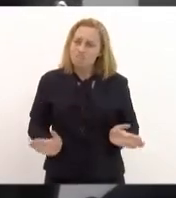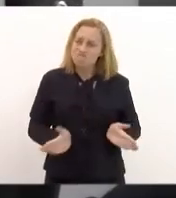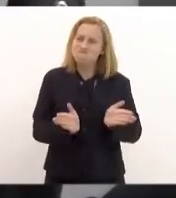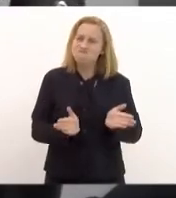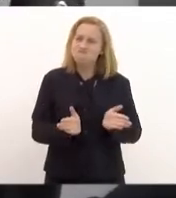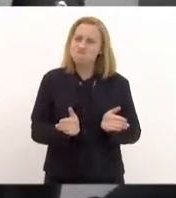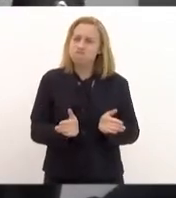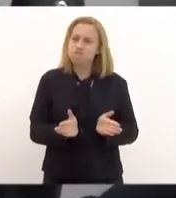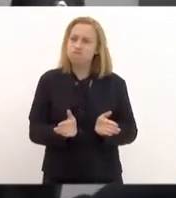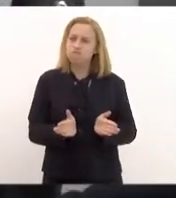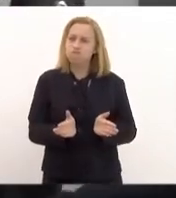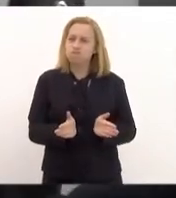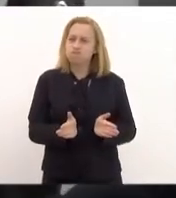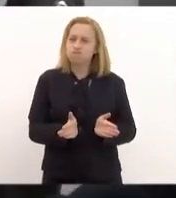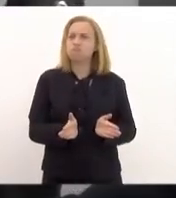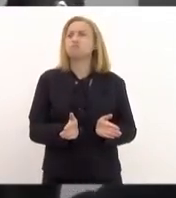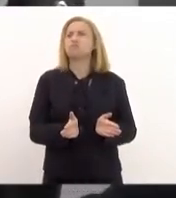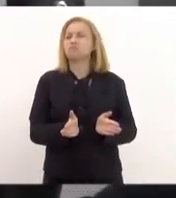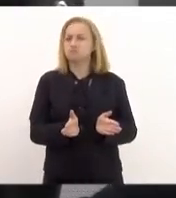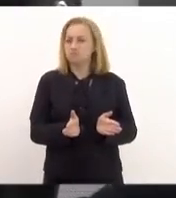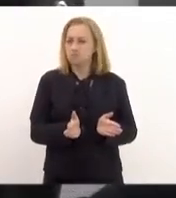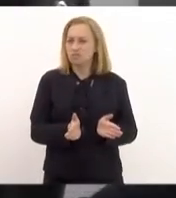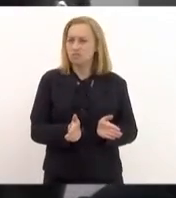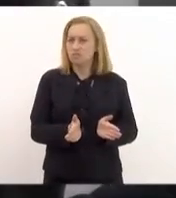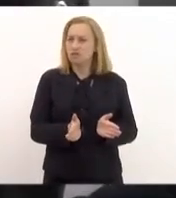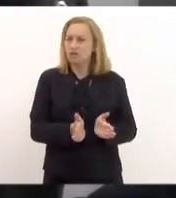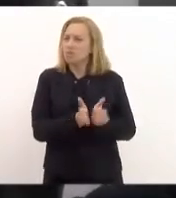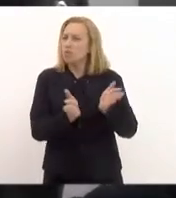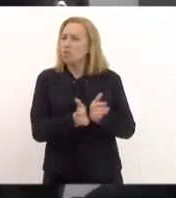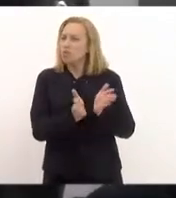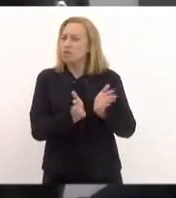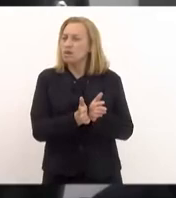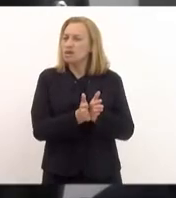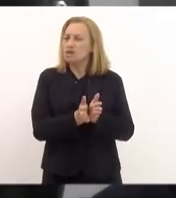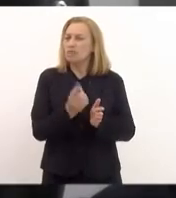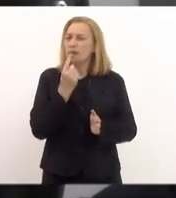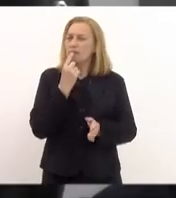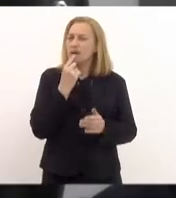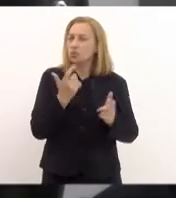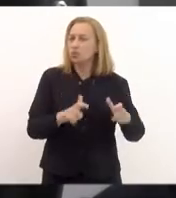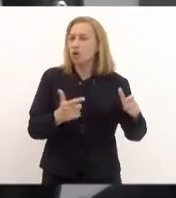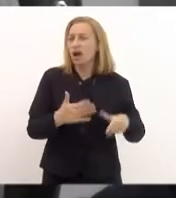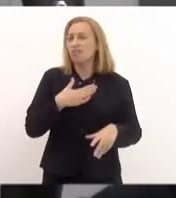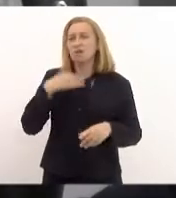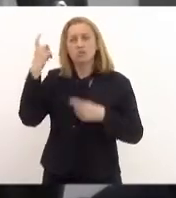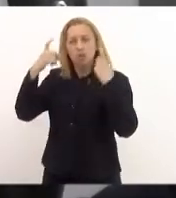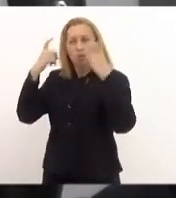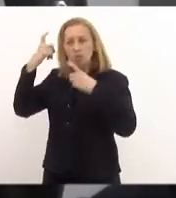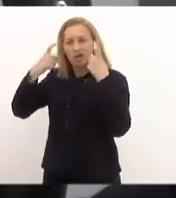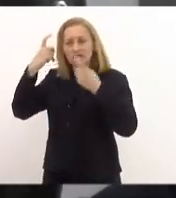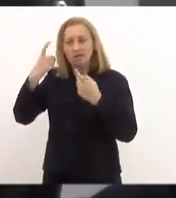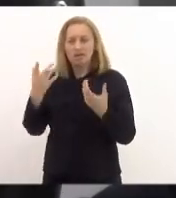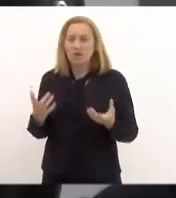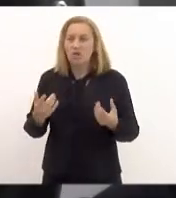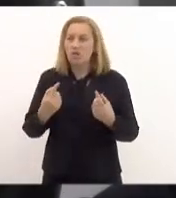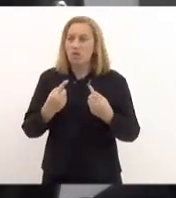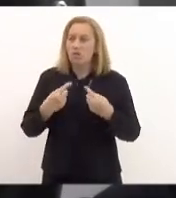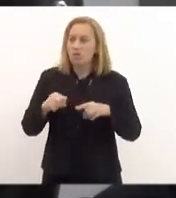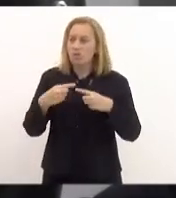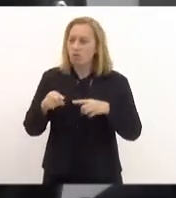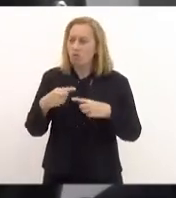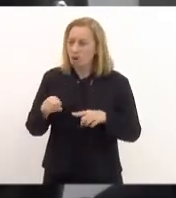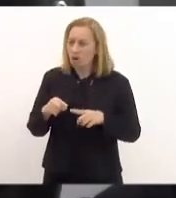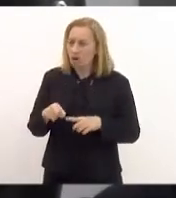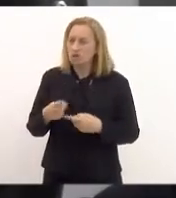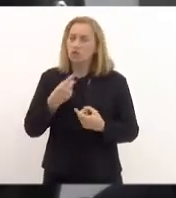a miséria para o entorno do arco metropolitano. Daí a minha preocupação, né, em provocar, por ocasião